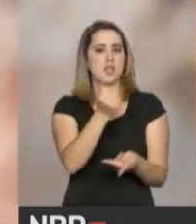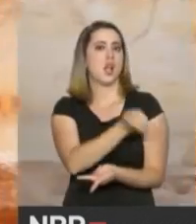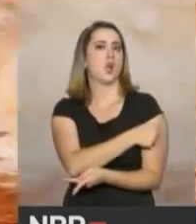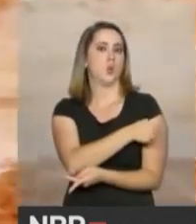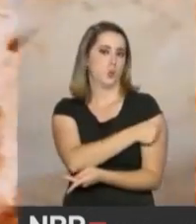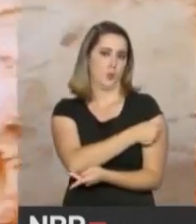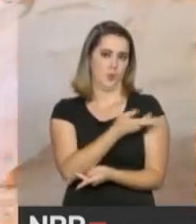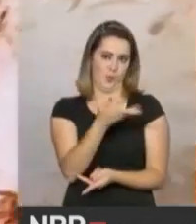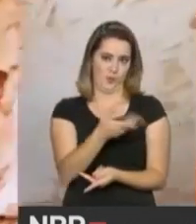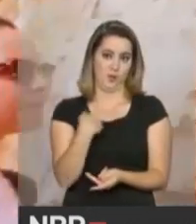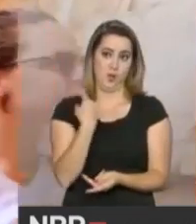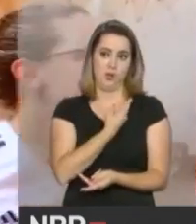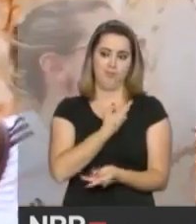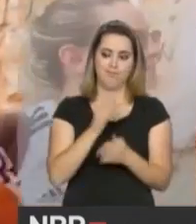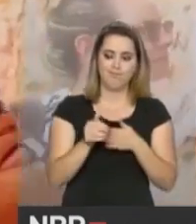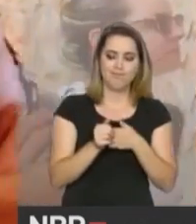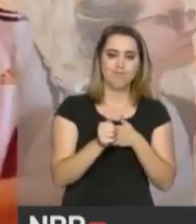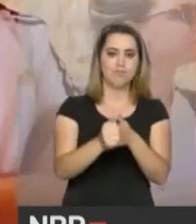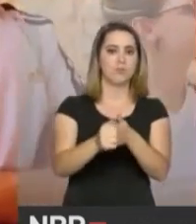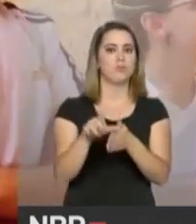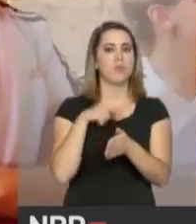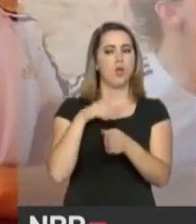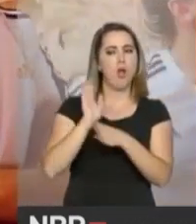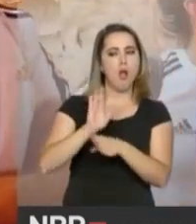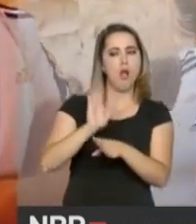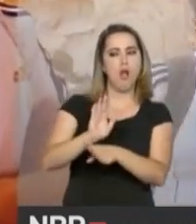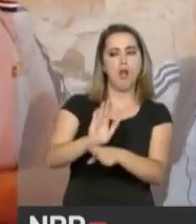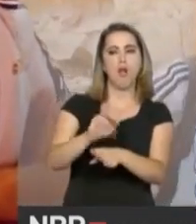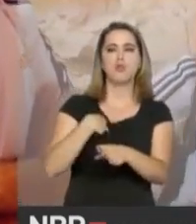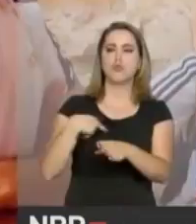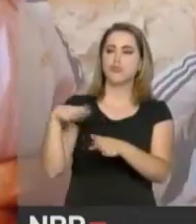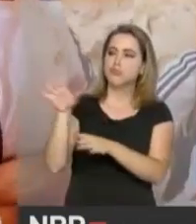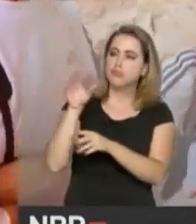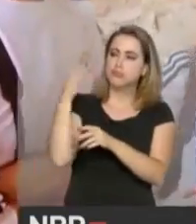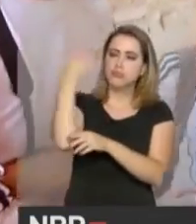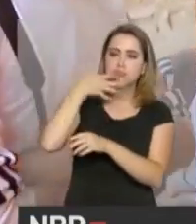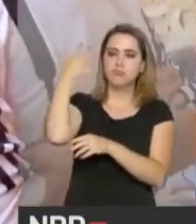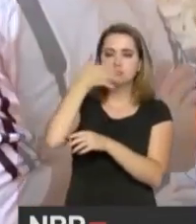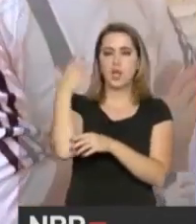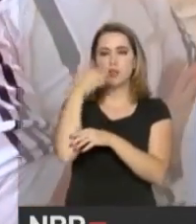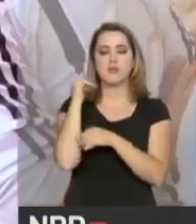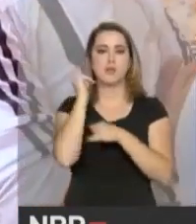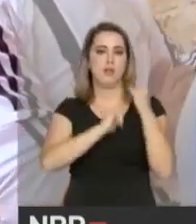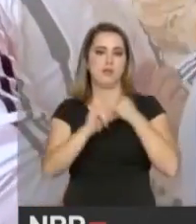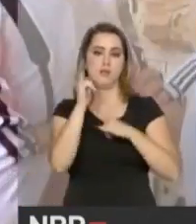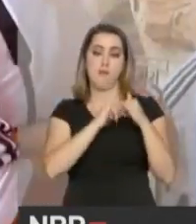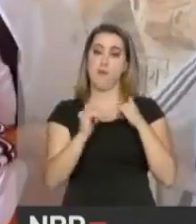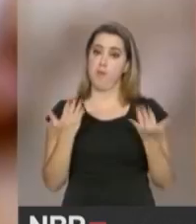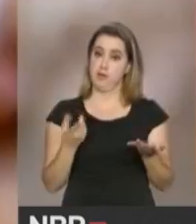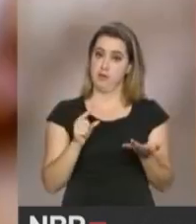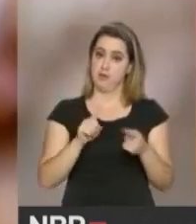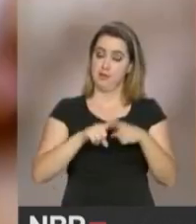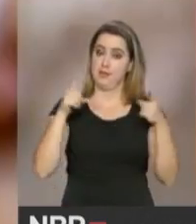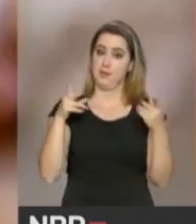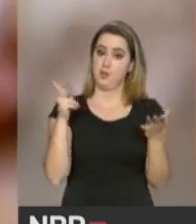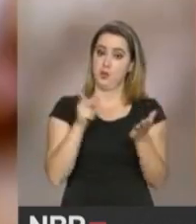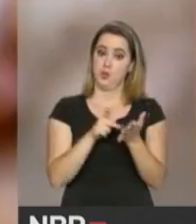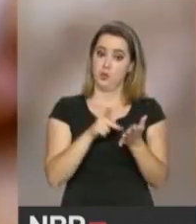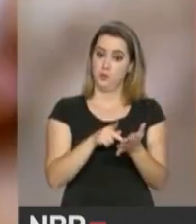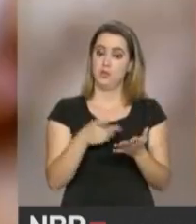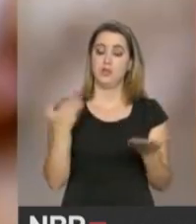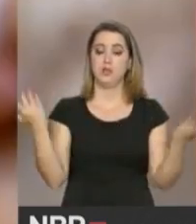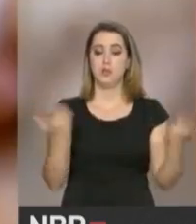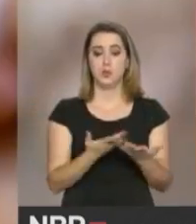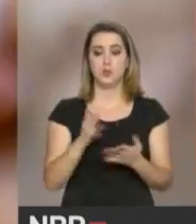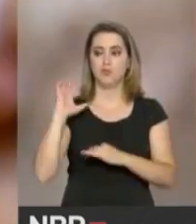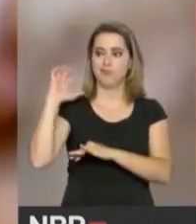né? E nós, como guia, de certa forma, a gente dá uma geral de informação. Na realidade, hoje o